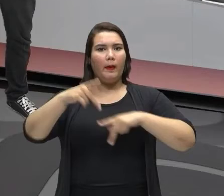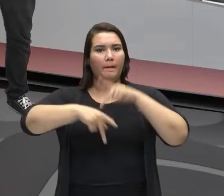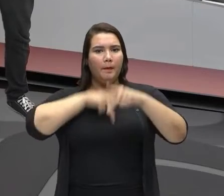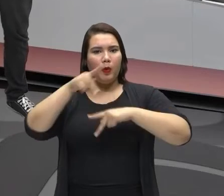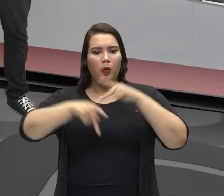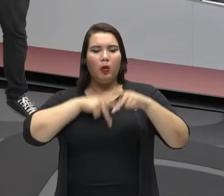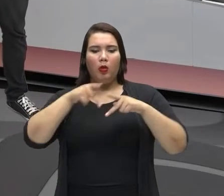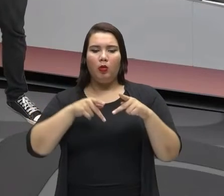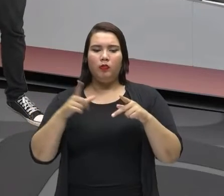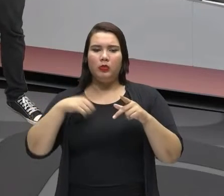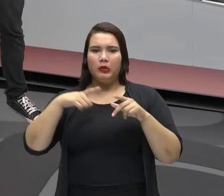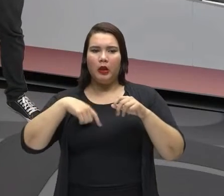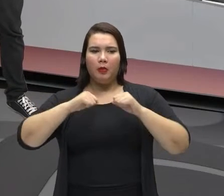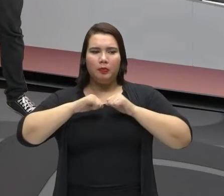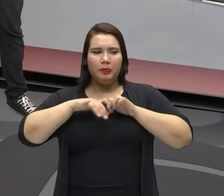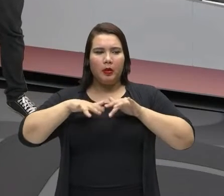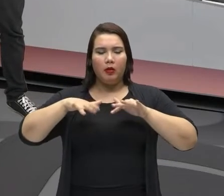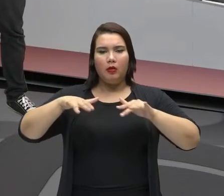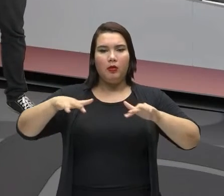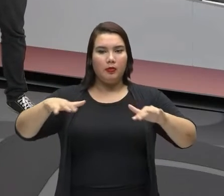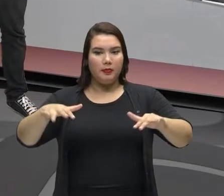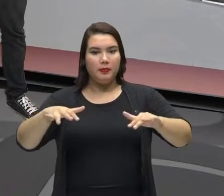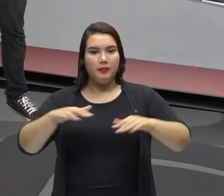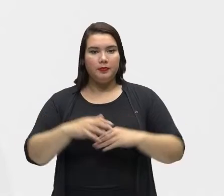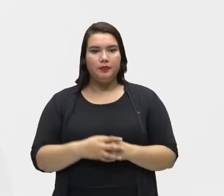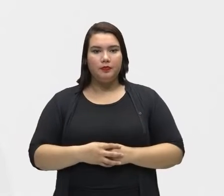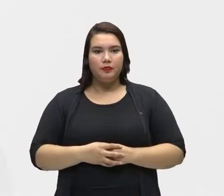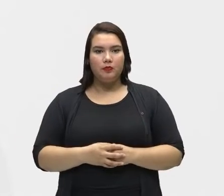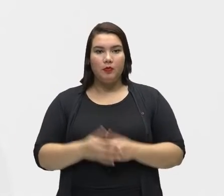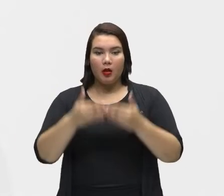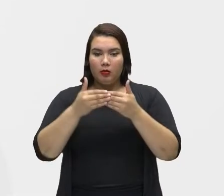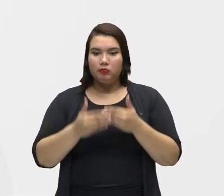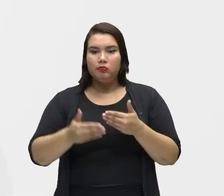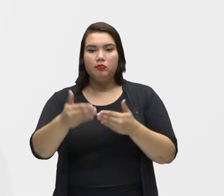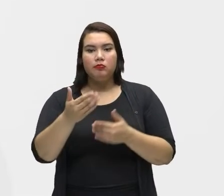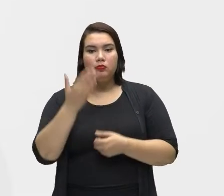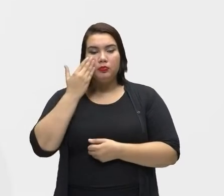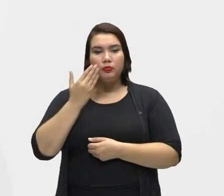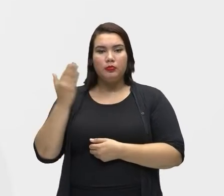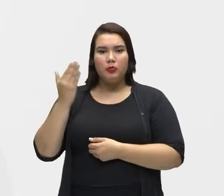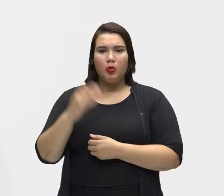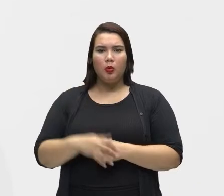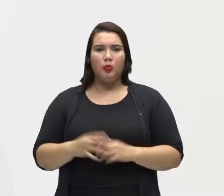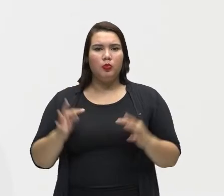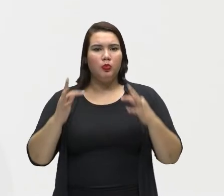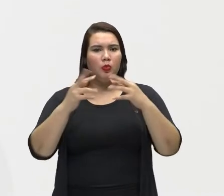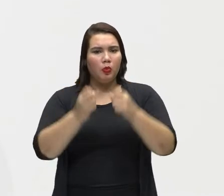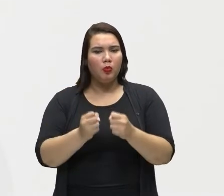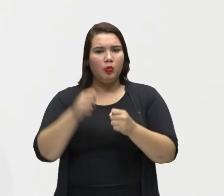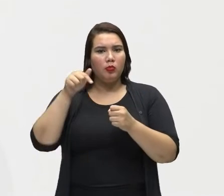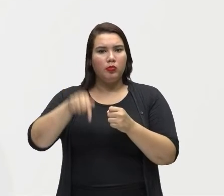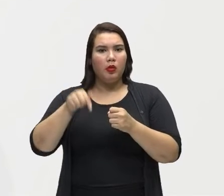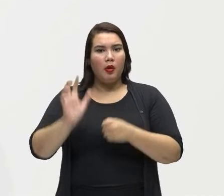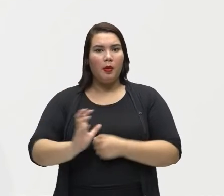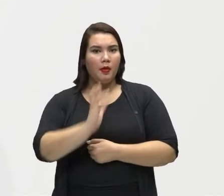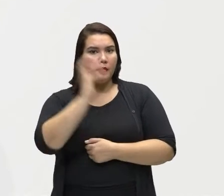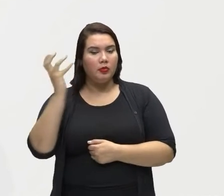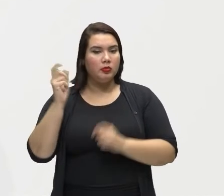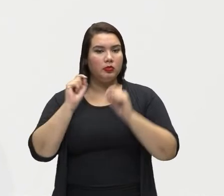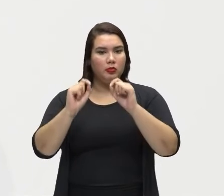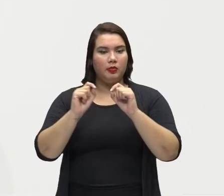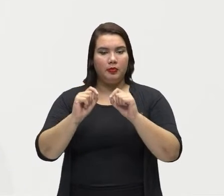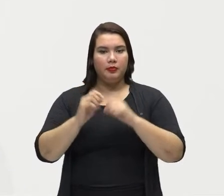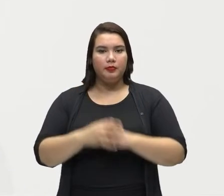continente africano, tá? Ó, a partir daí, todo o império acabaria